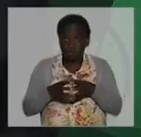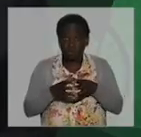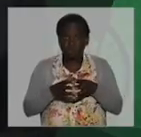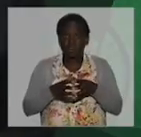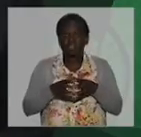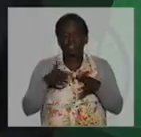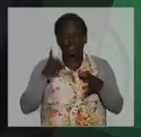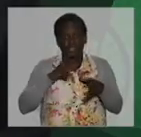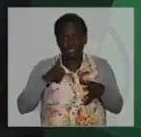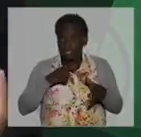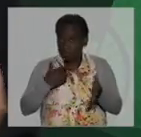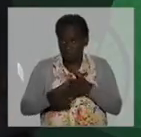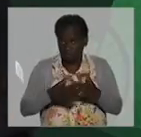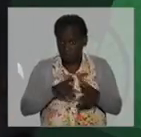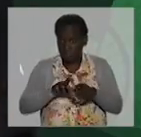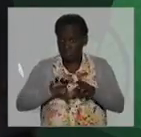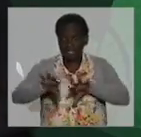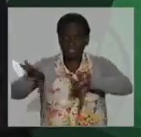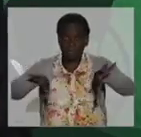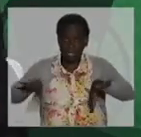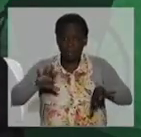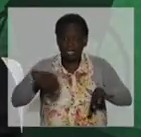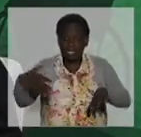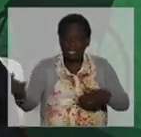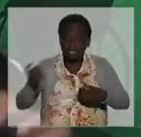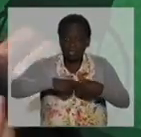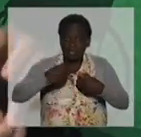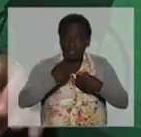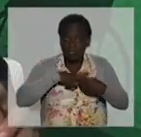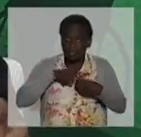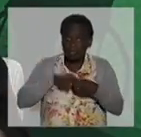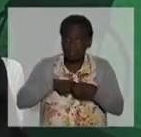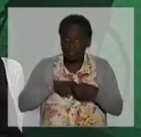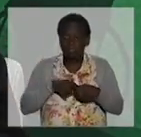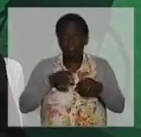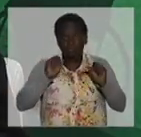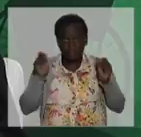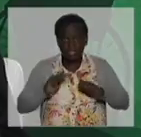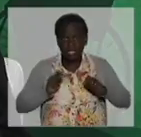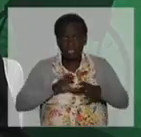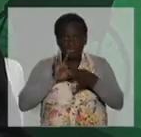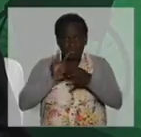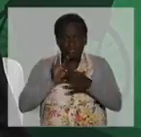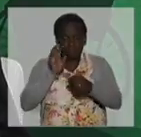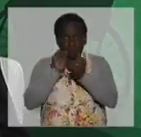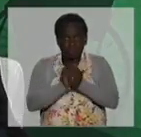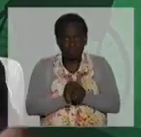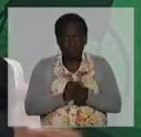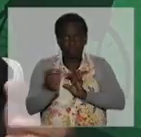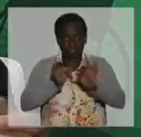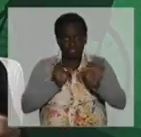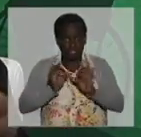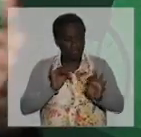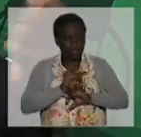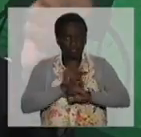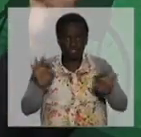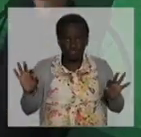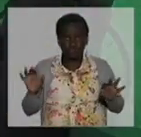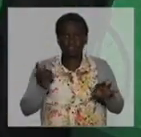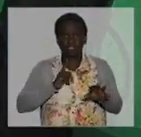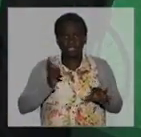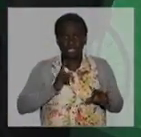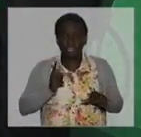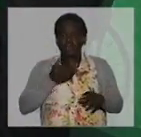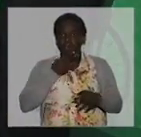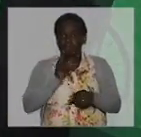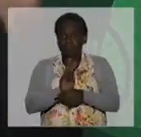são independentes, mas nesse momento eles passam a ser atrelados e são envolvidos diretamente nesse projeto, que é fantástico. Você tem